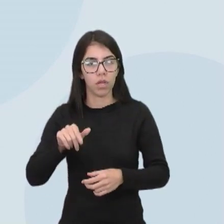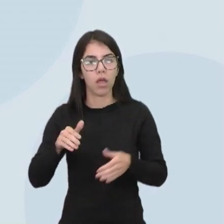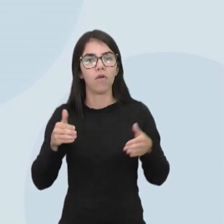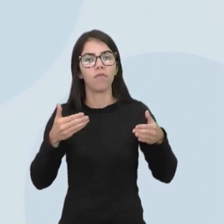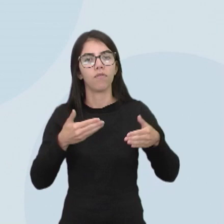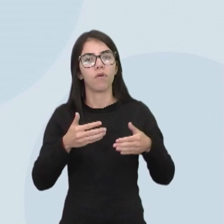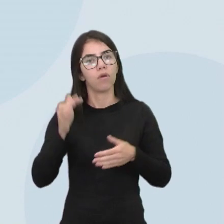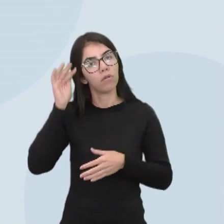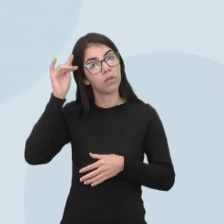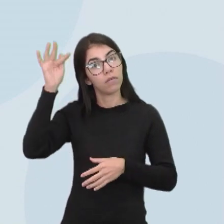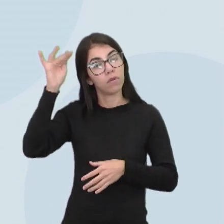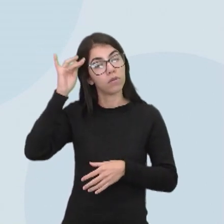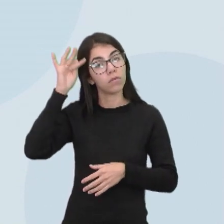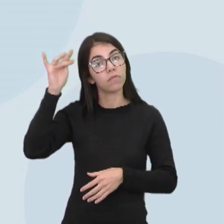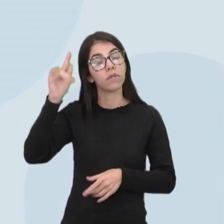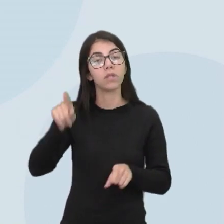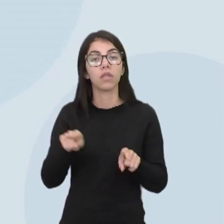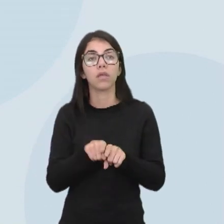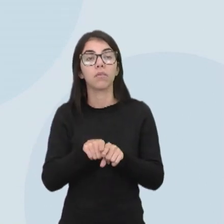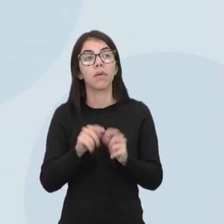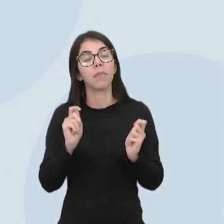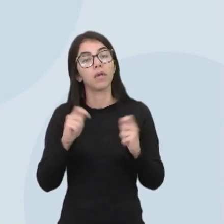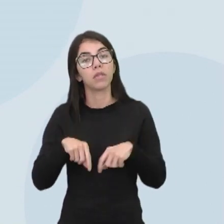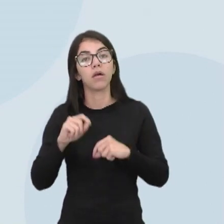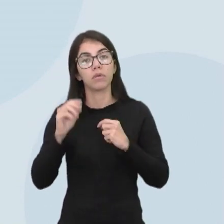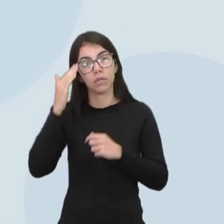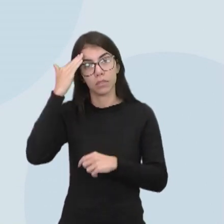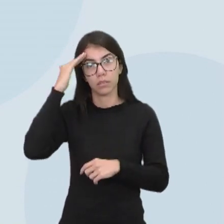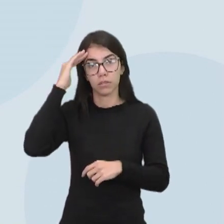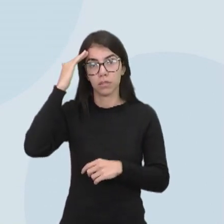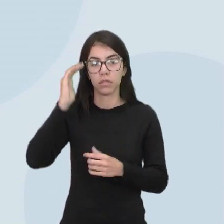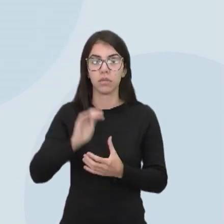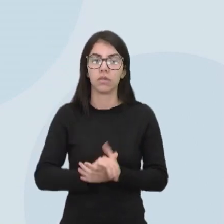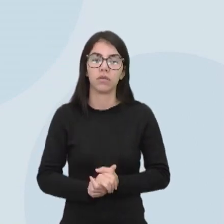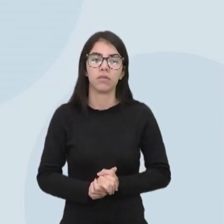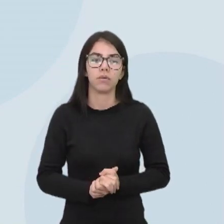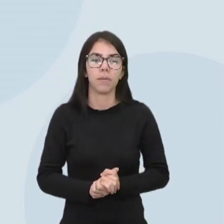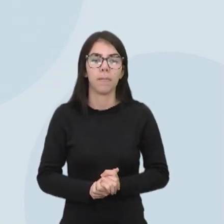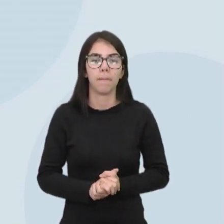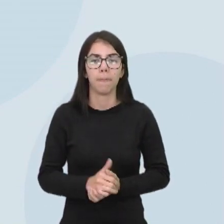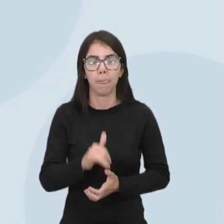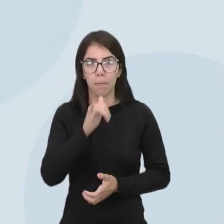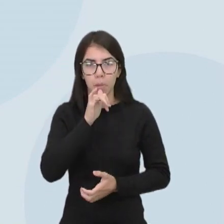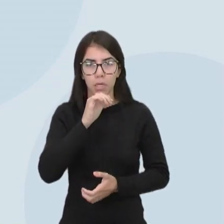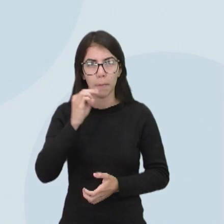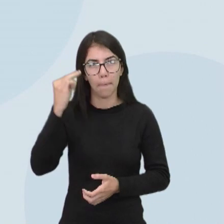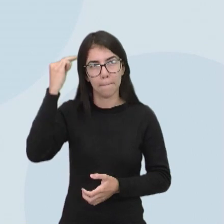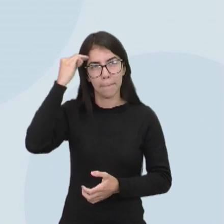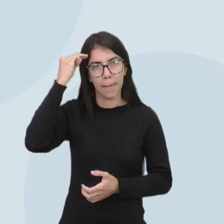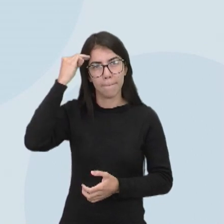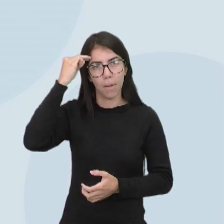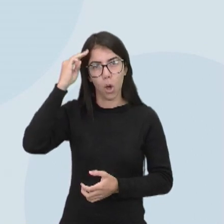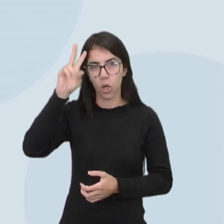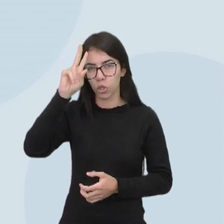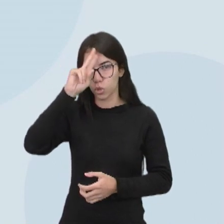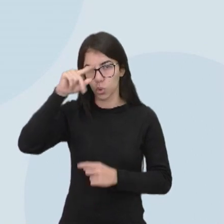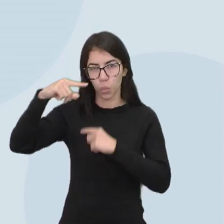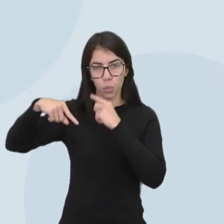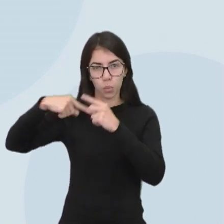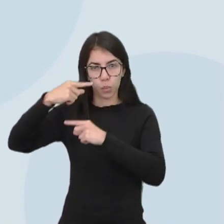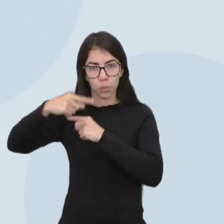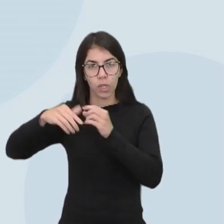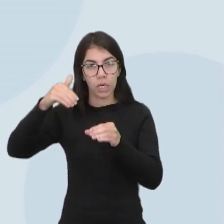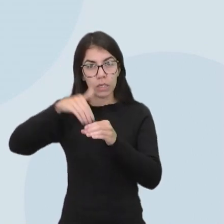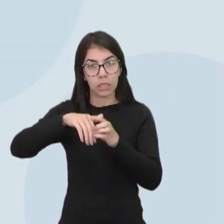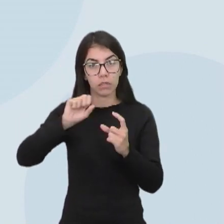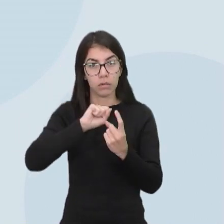da filosofia, para que possamos entender aí, né, memórias históricas, né, da nossa própria sociedade